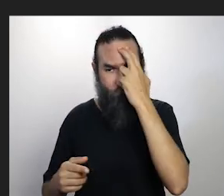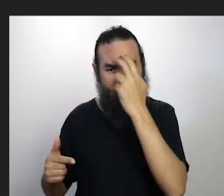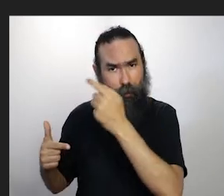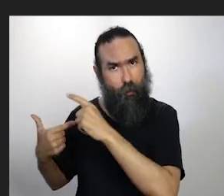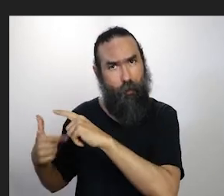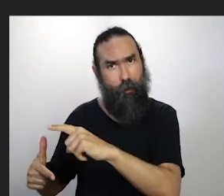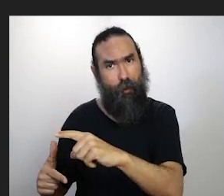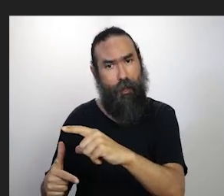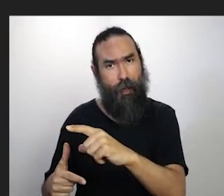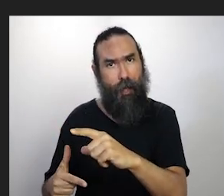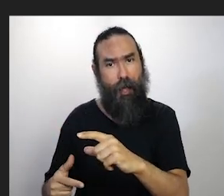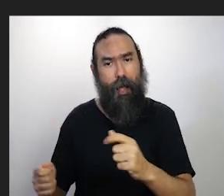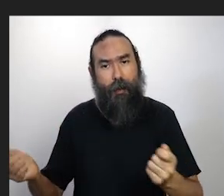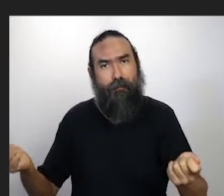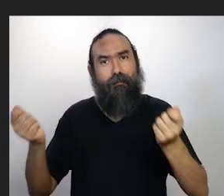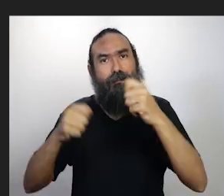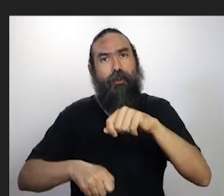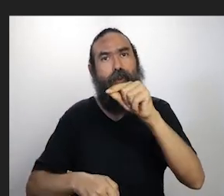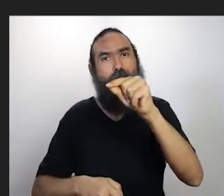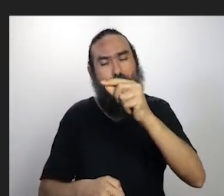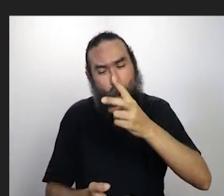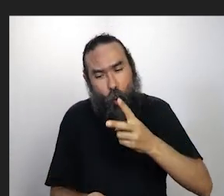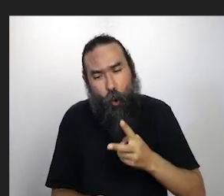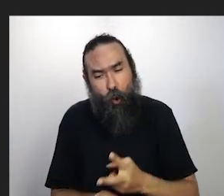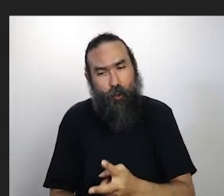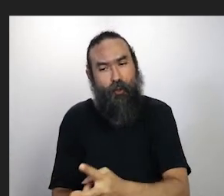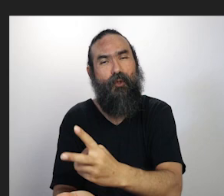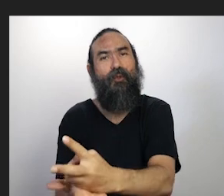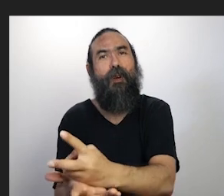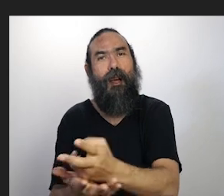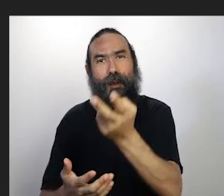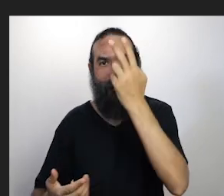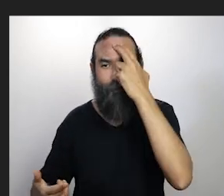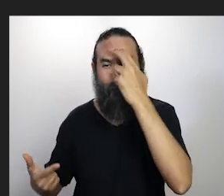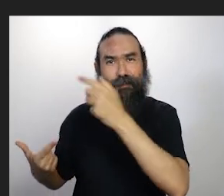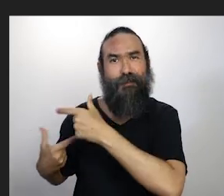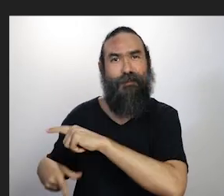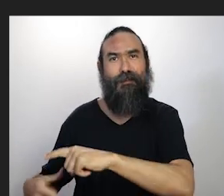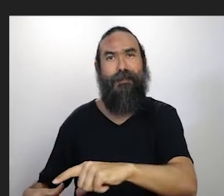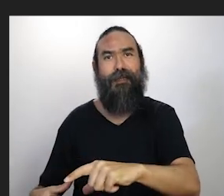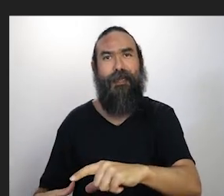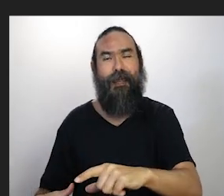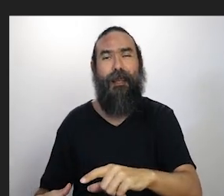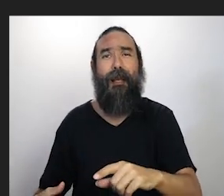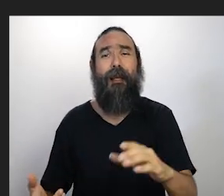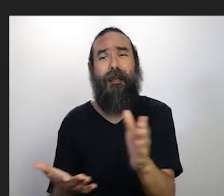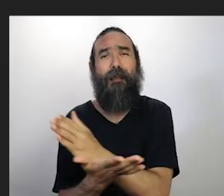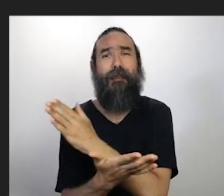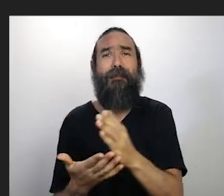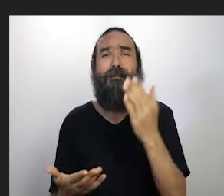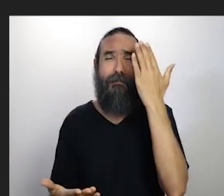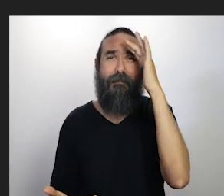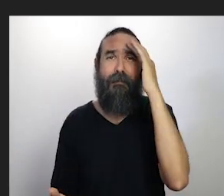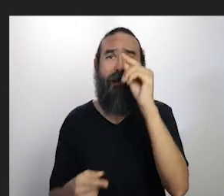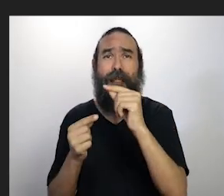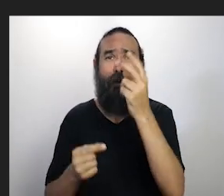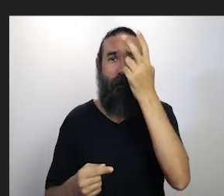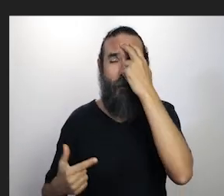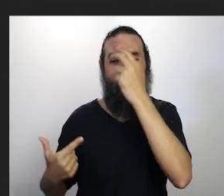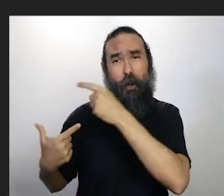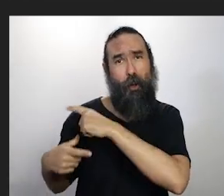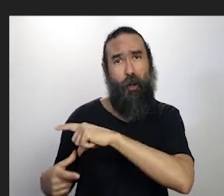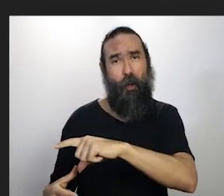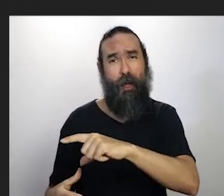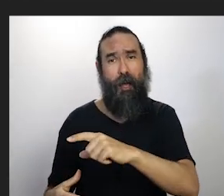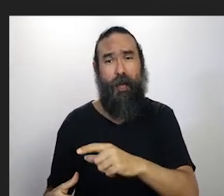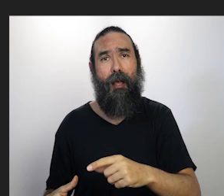essa continuidade, né? Até porque em muitos casos a cultura oral ela vai se perdendo, né? Então o encontro ele